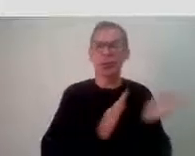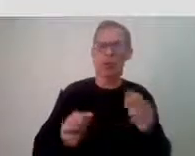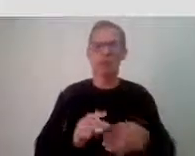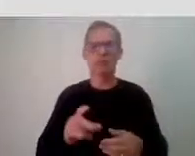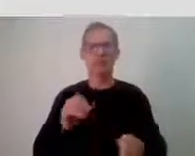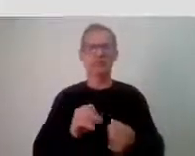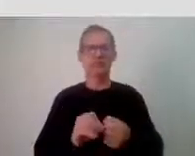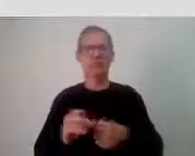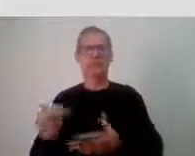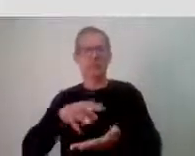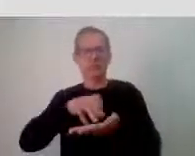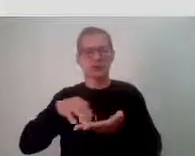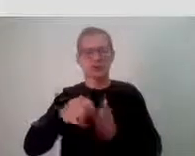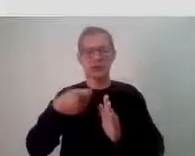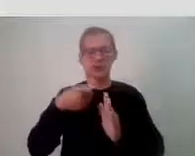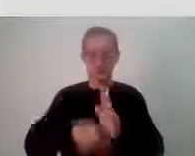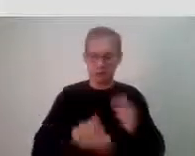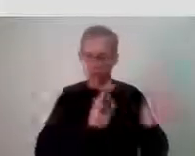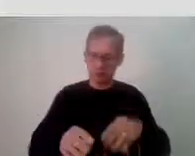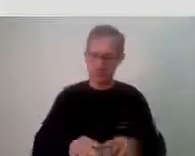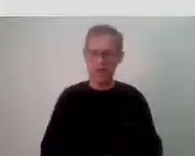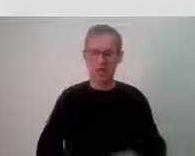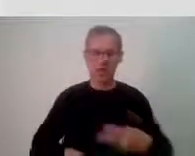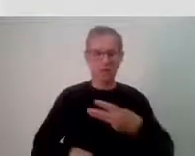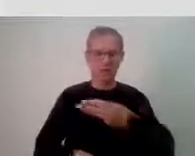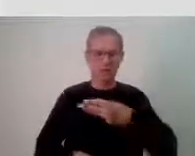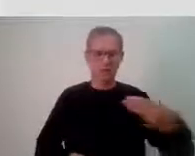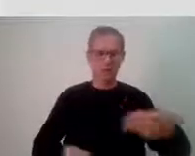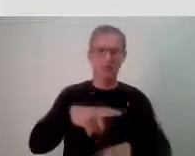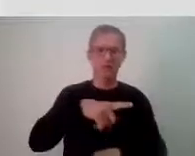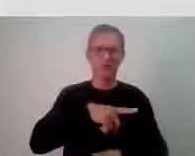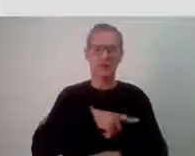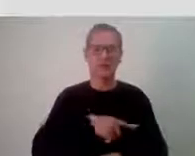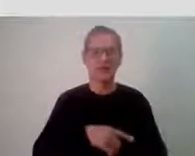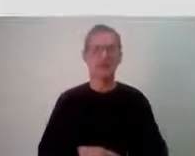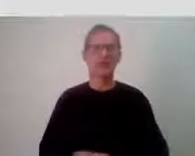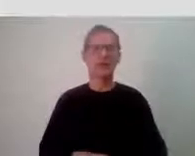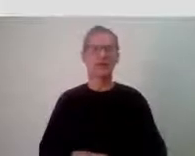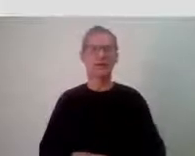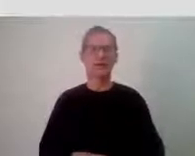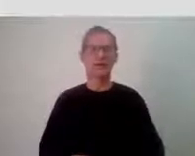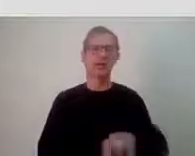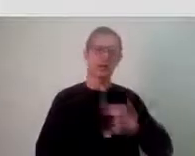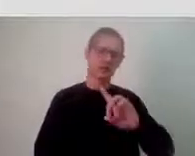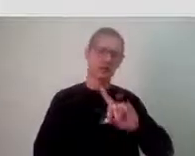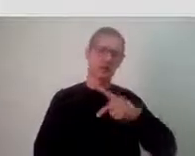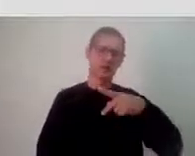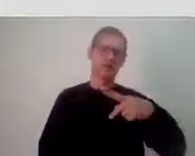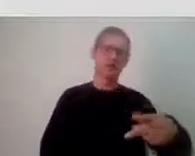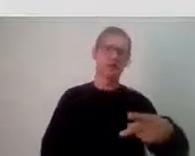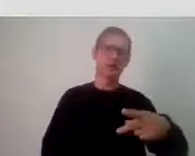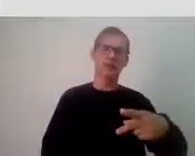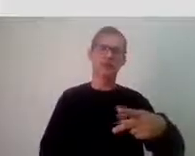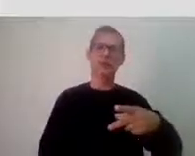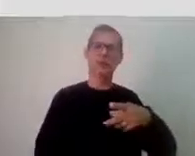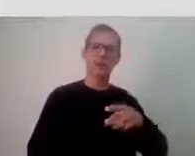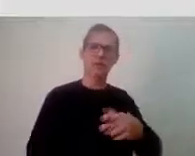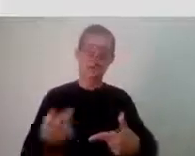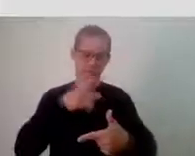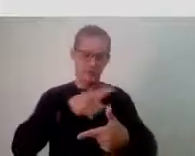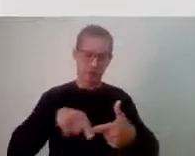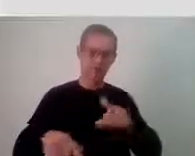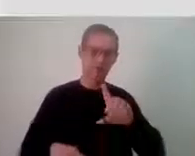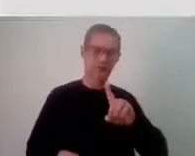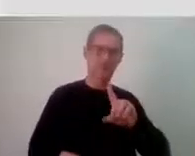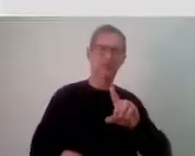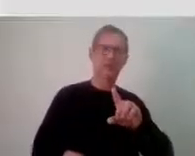produção dessas calculadoras após T semanas é dada por a variação da produção em relação ao tempo é